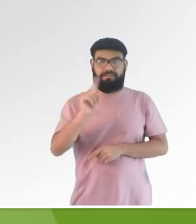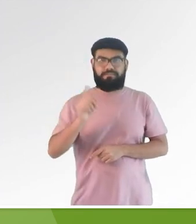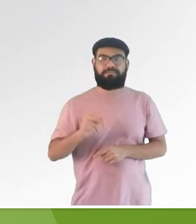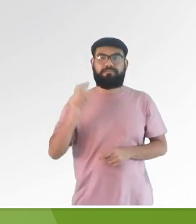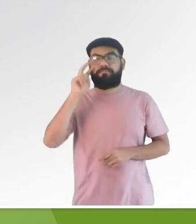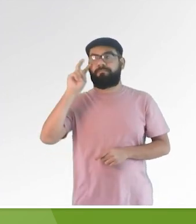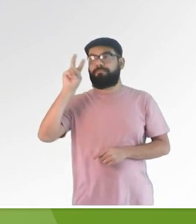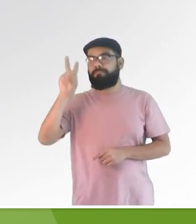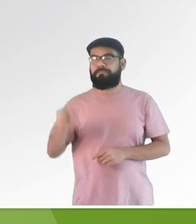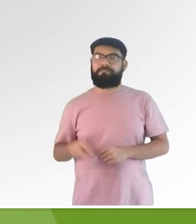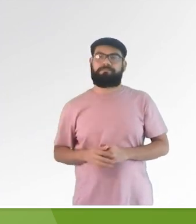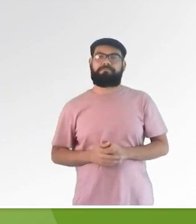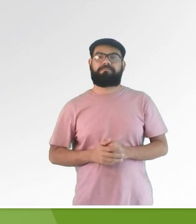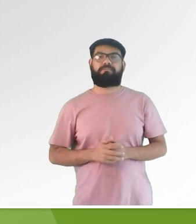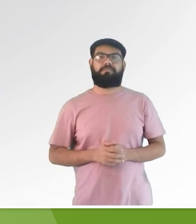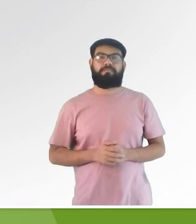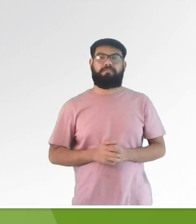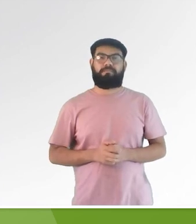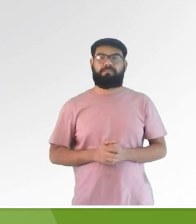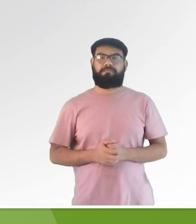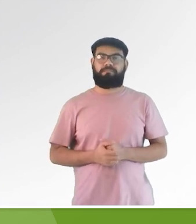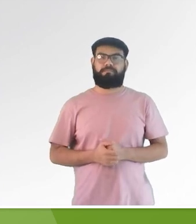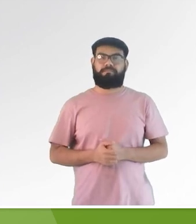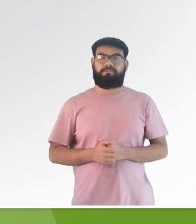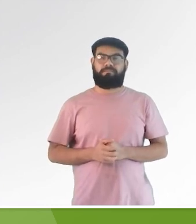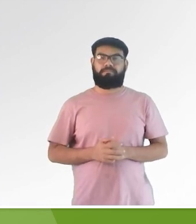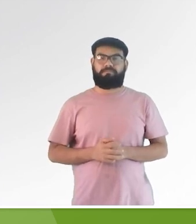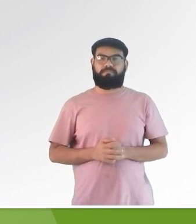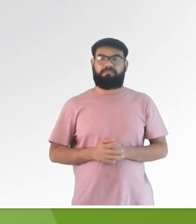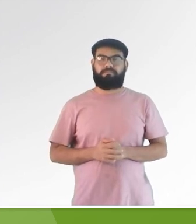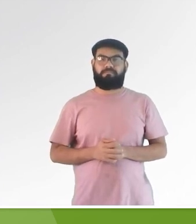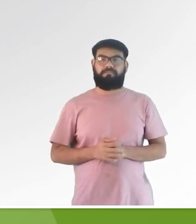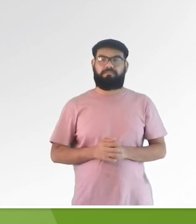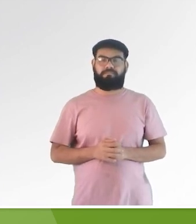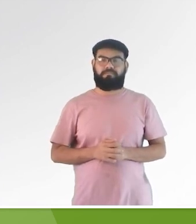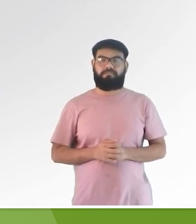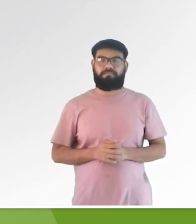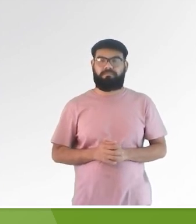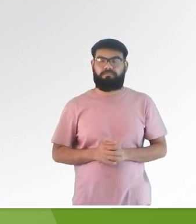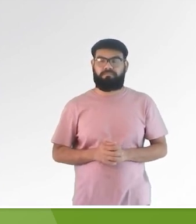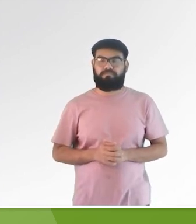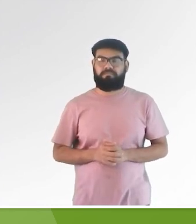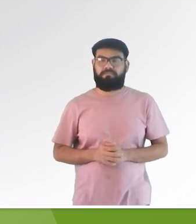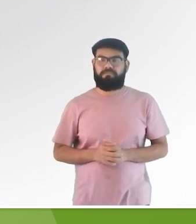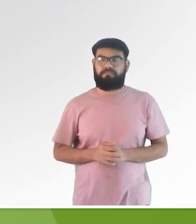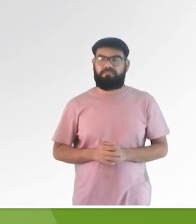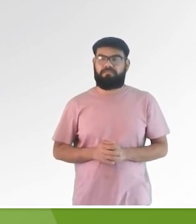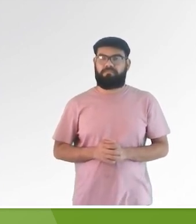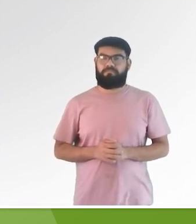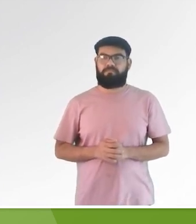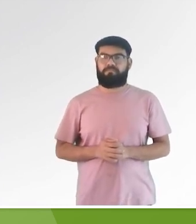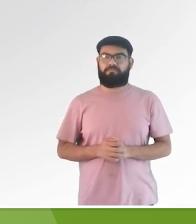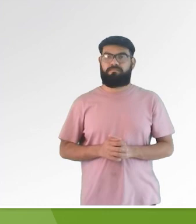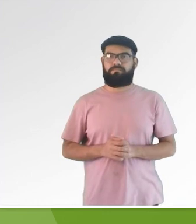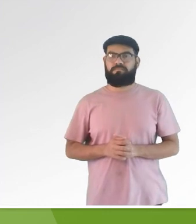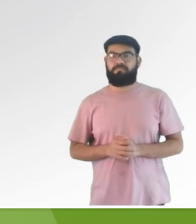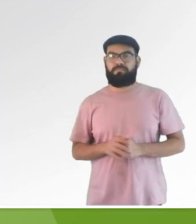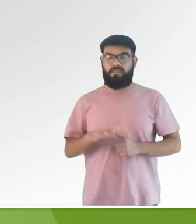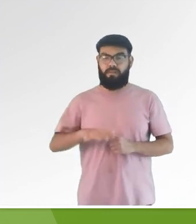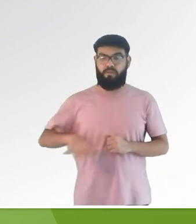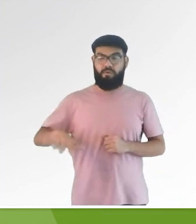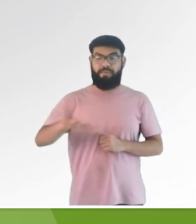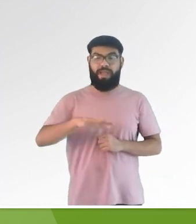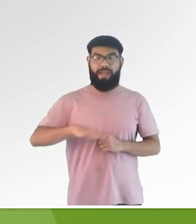de biótopo. Esse biótopo, gente, se refere ao seguinte: é uma área física